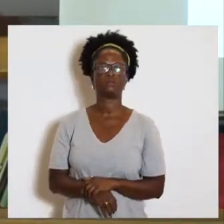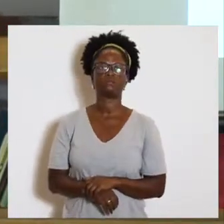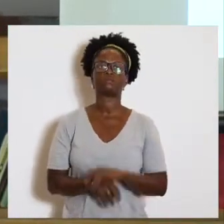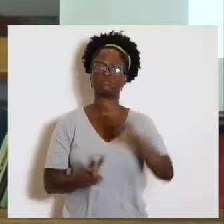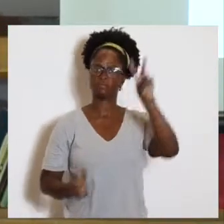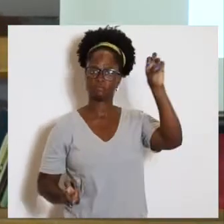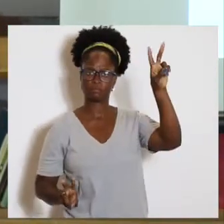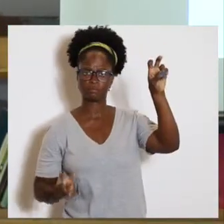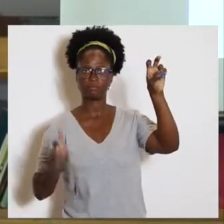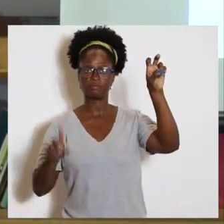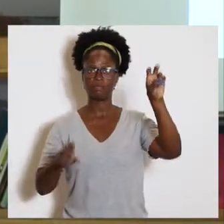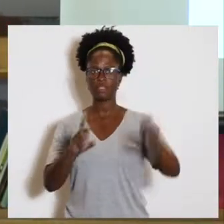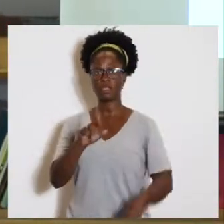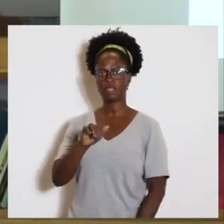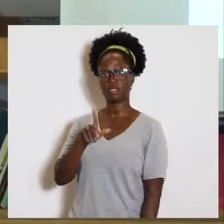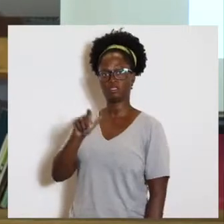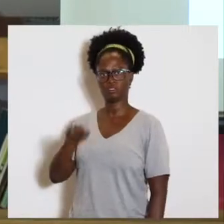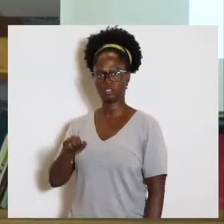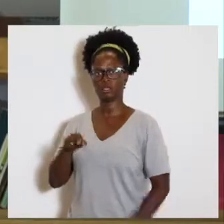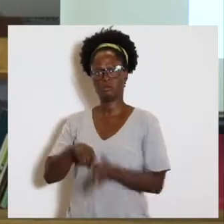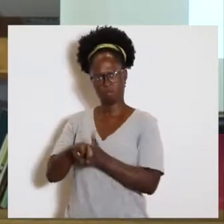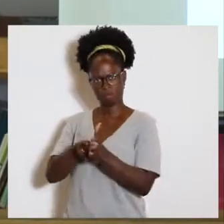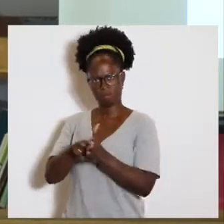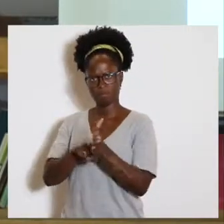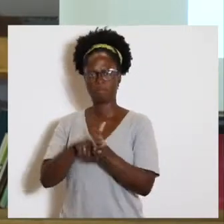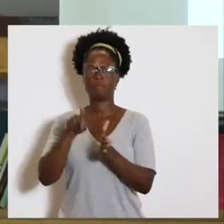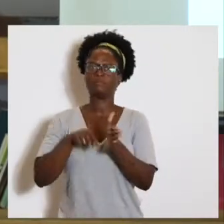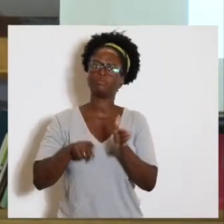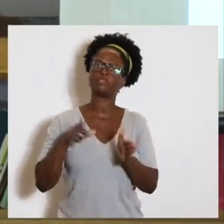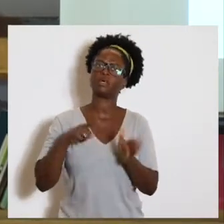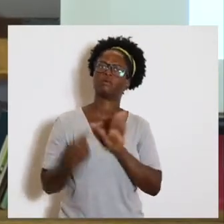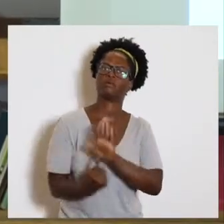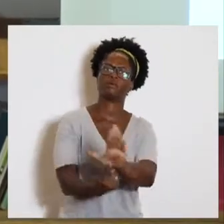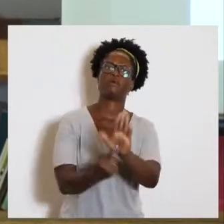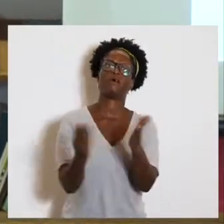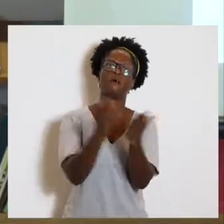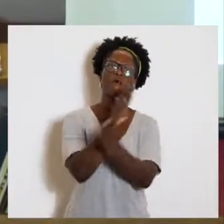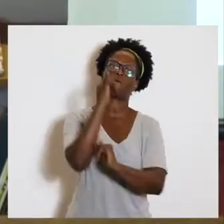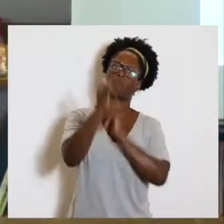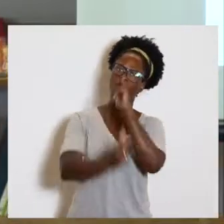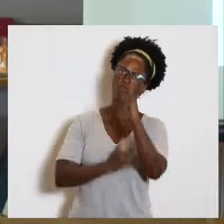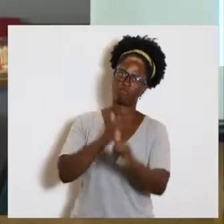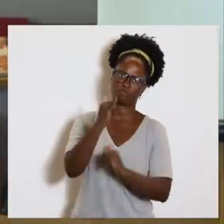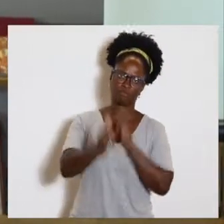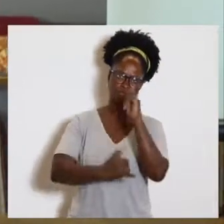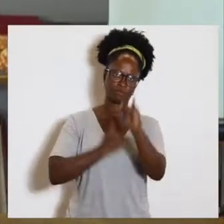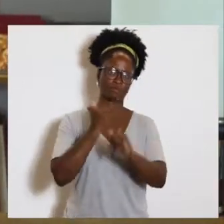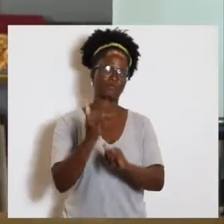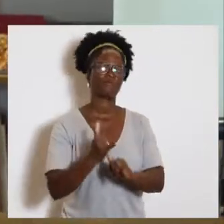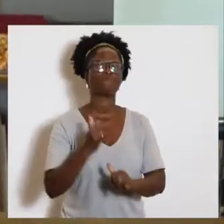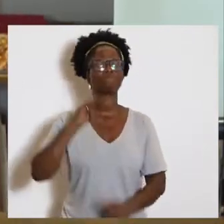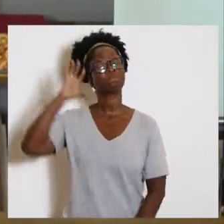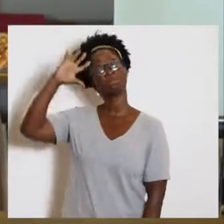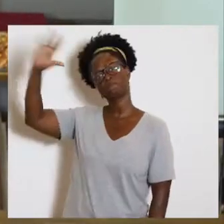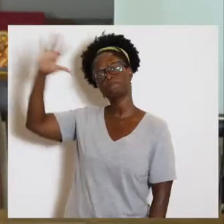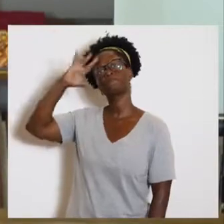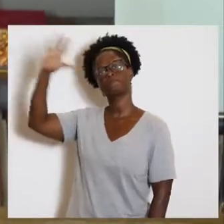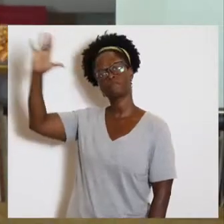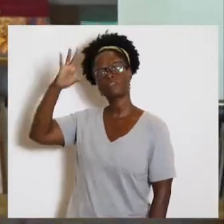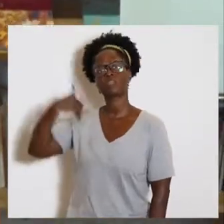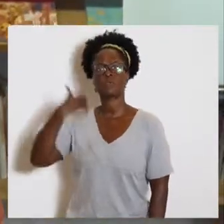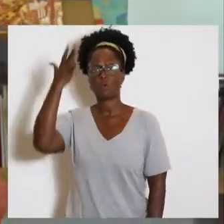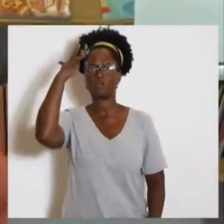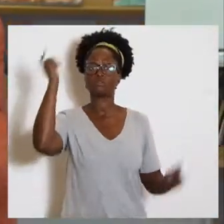uma citação de regina dalcastagné uma pesquisadora que vai trazer pra gente alguns dados muito elos inativos